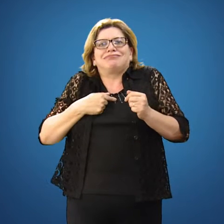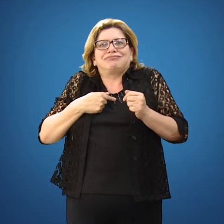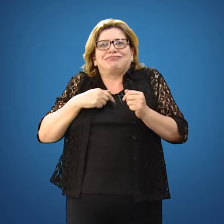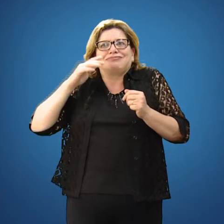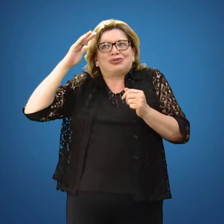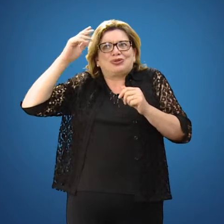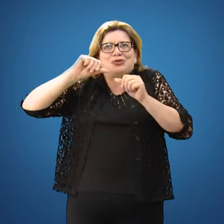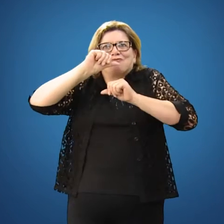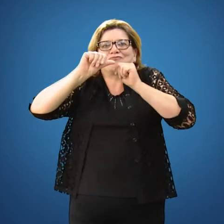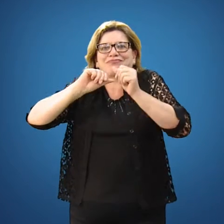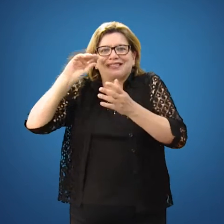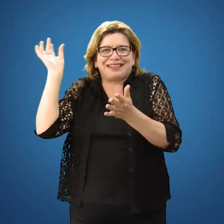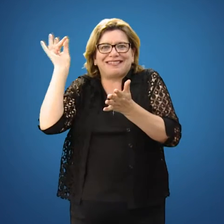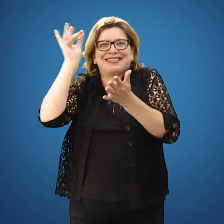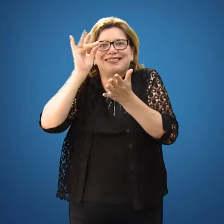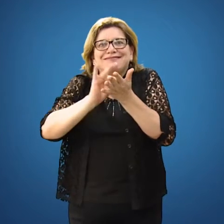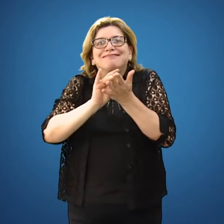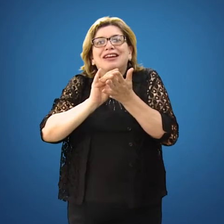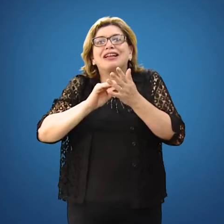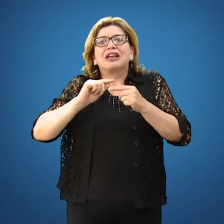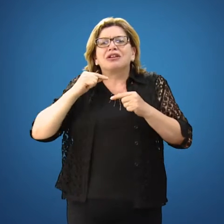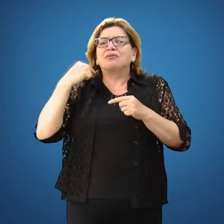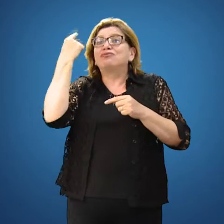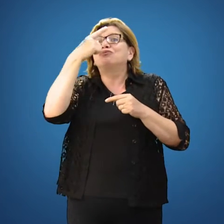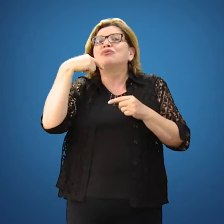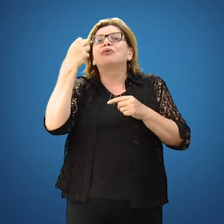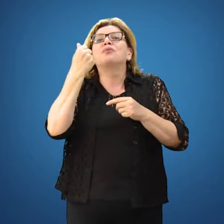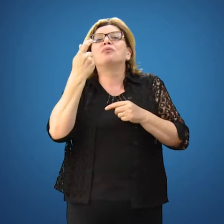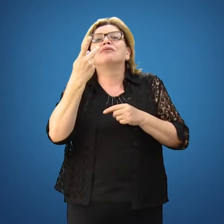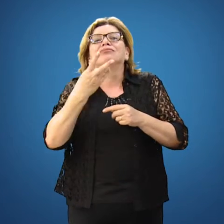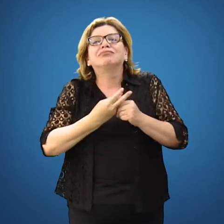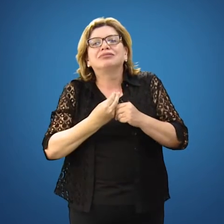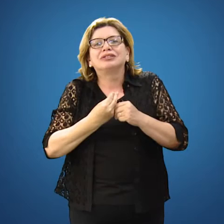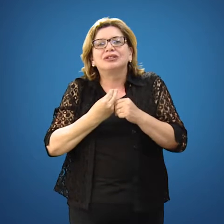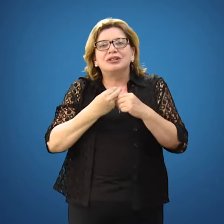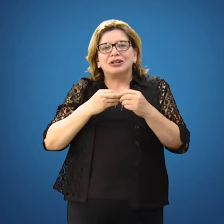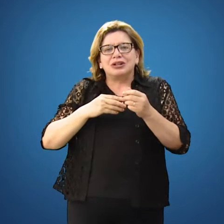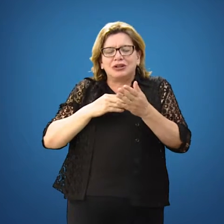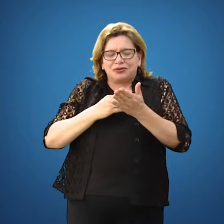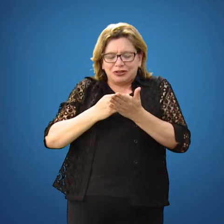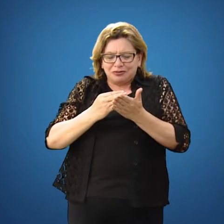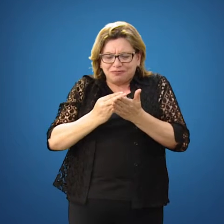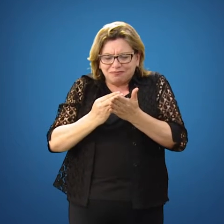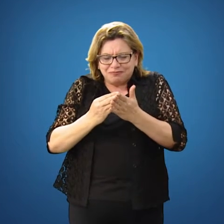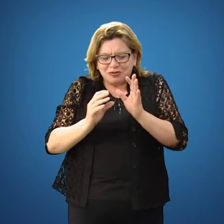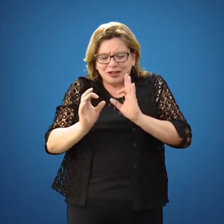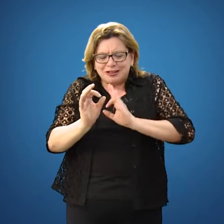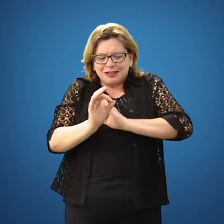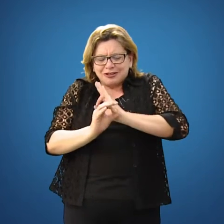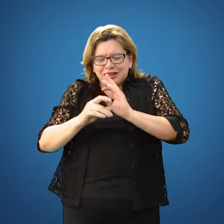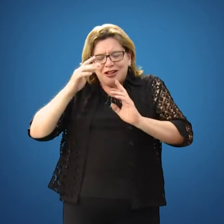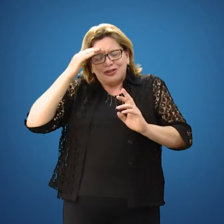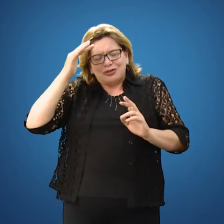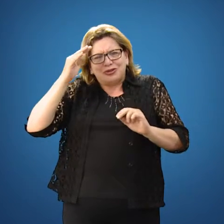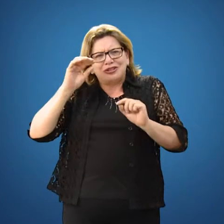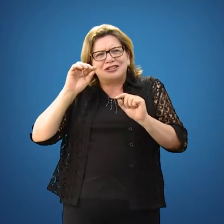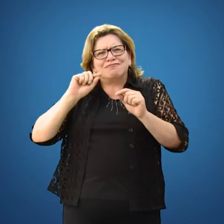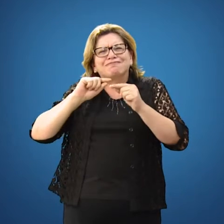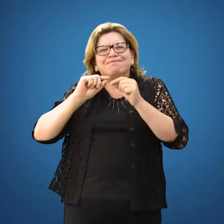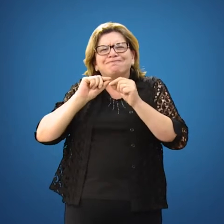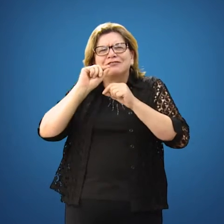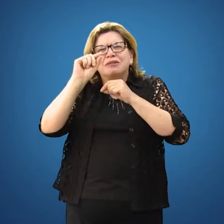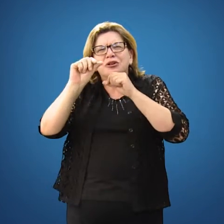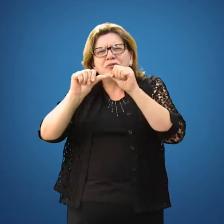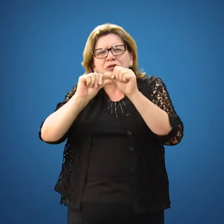sonho, né? Então, o período, o tempo que você vai precisar entre o período que você está sonhando e a